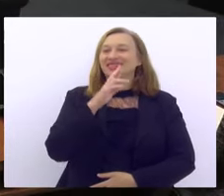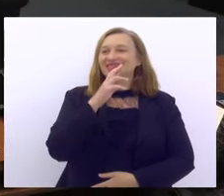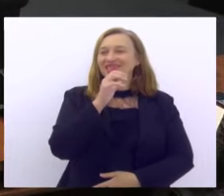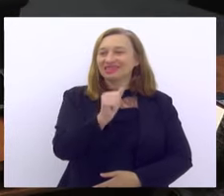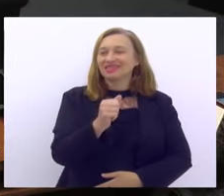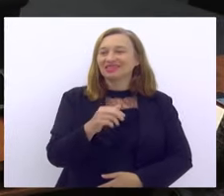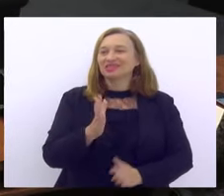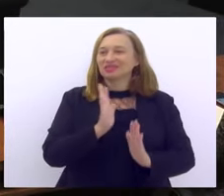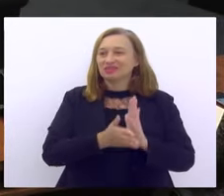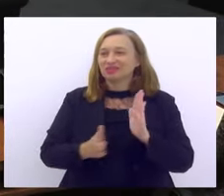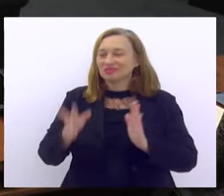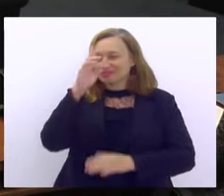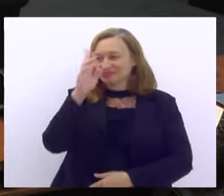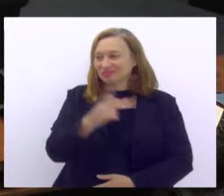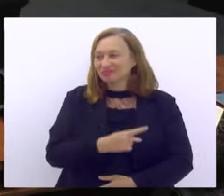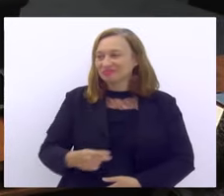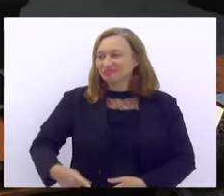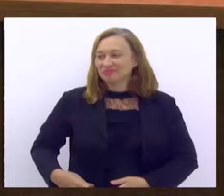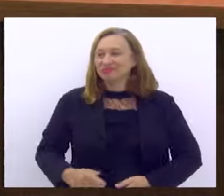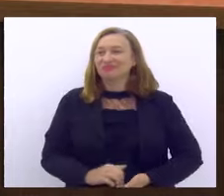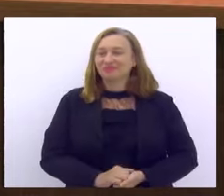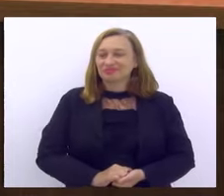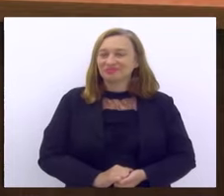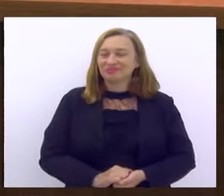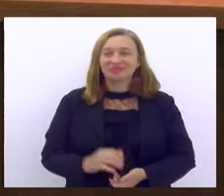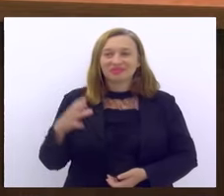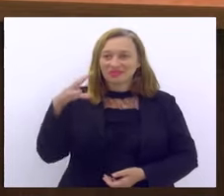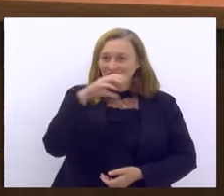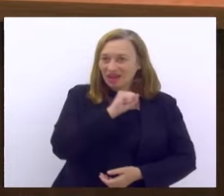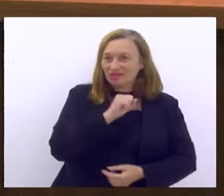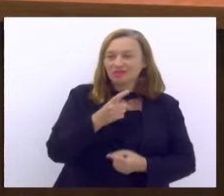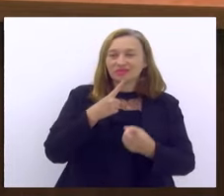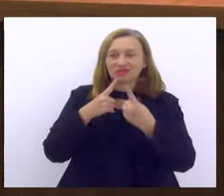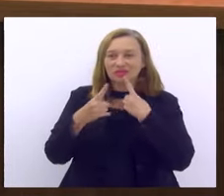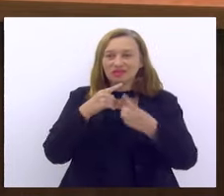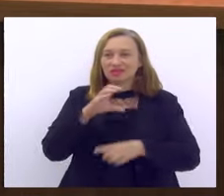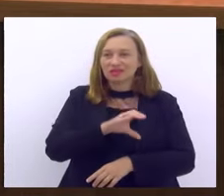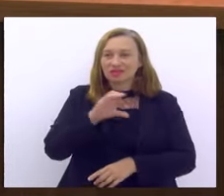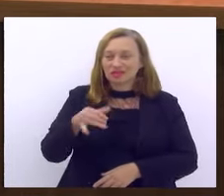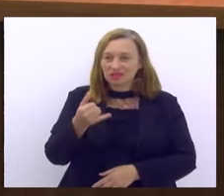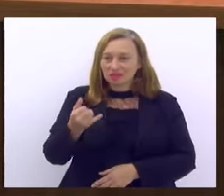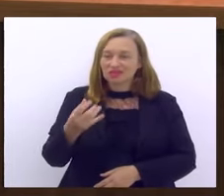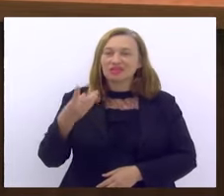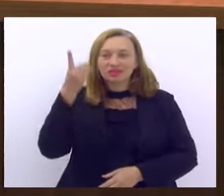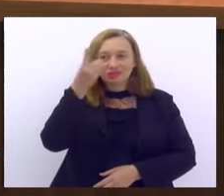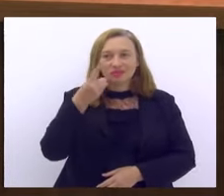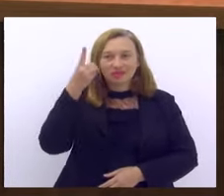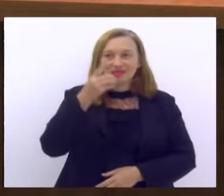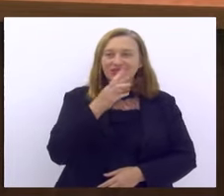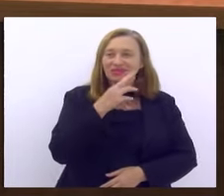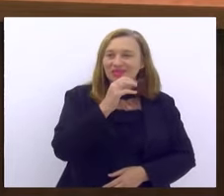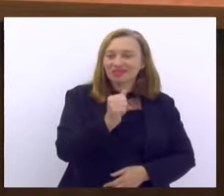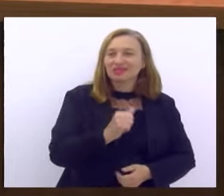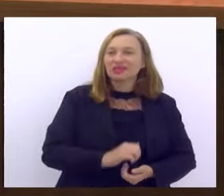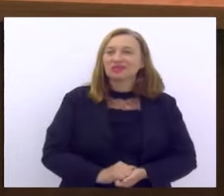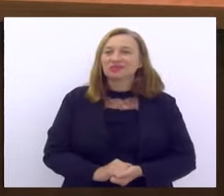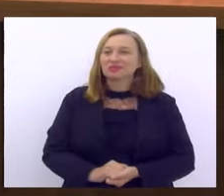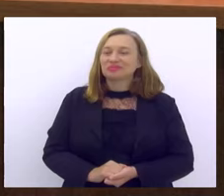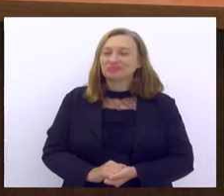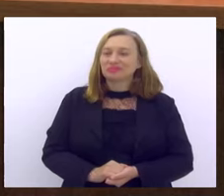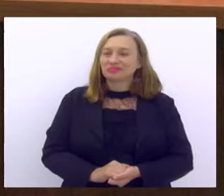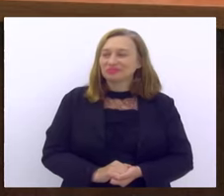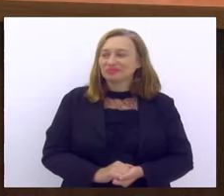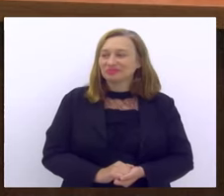ordem, senhora presidenta. Muito rápido, estava em diálogo aqui com a CCJ, com o deputado Rodrigo Amorim. Há